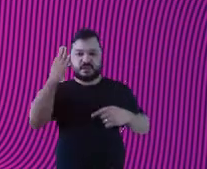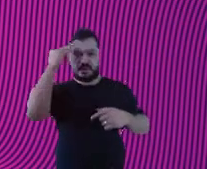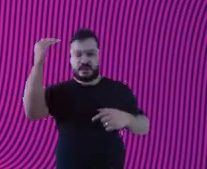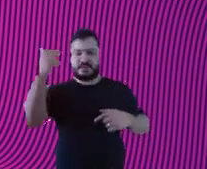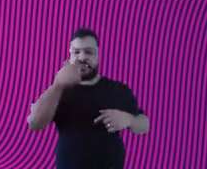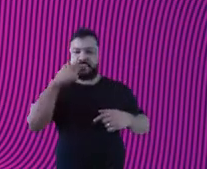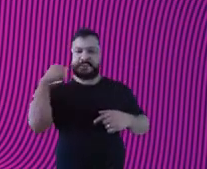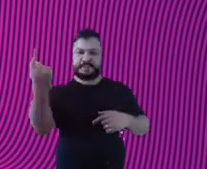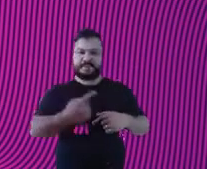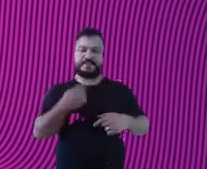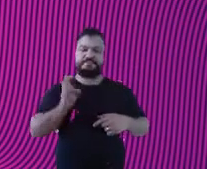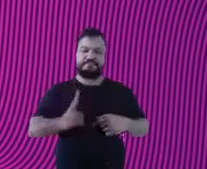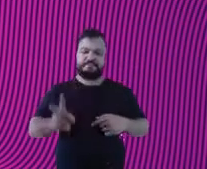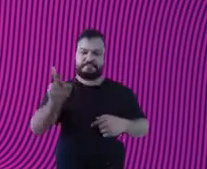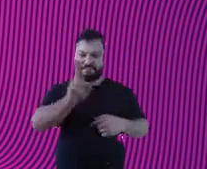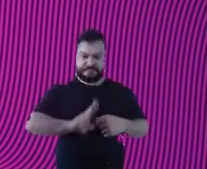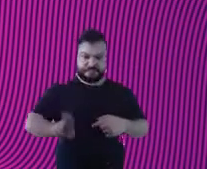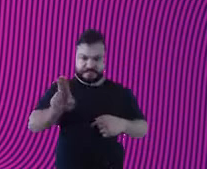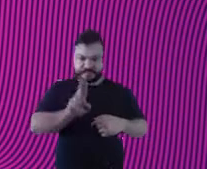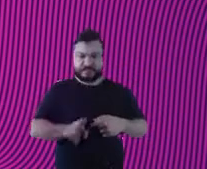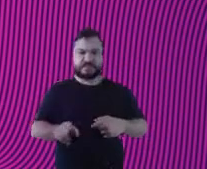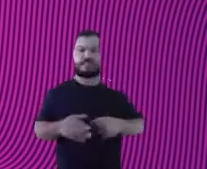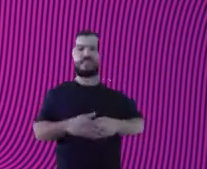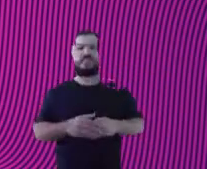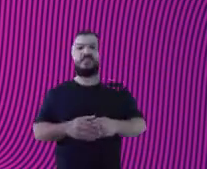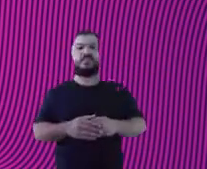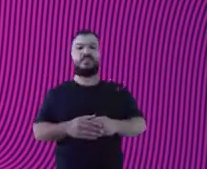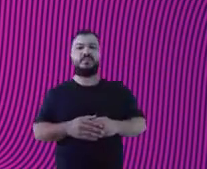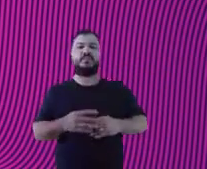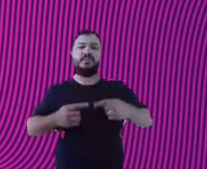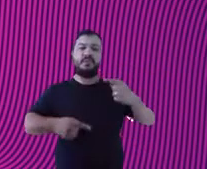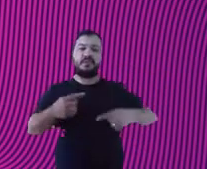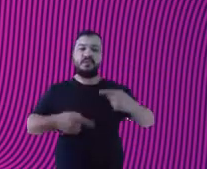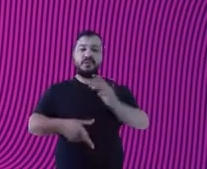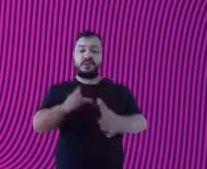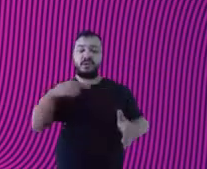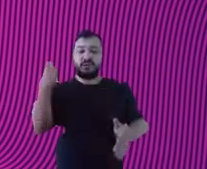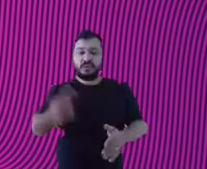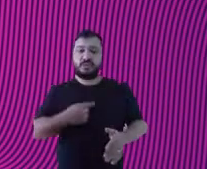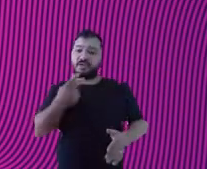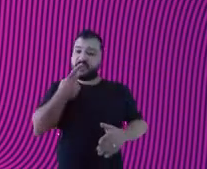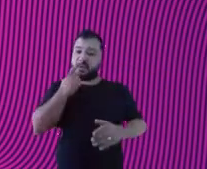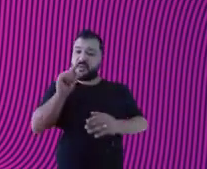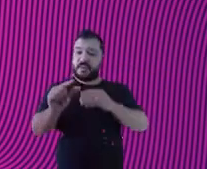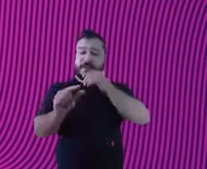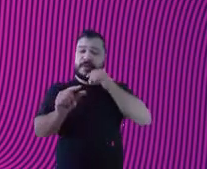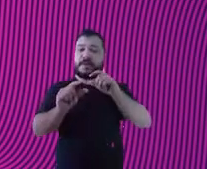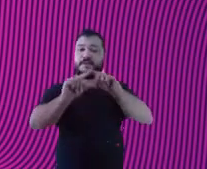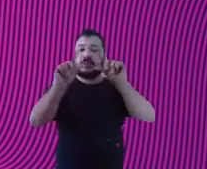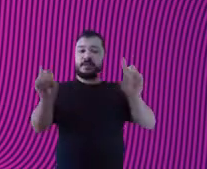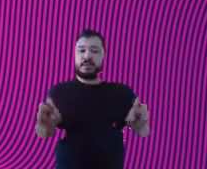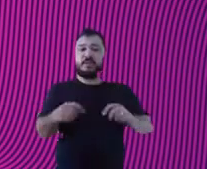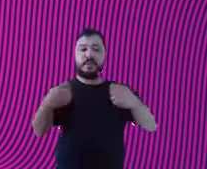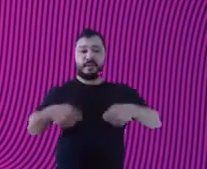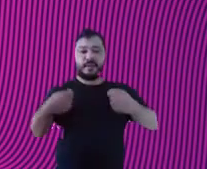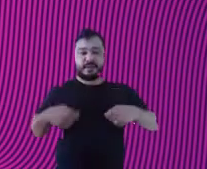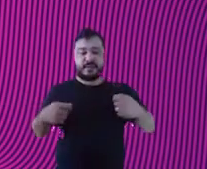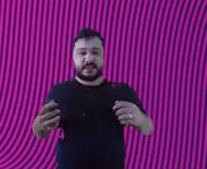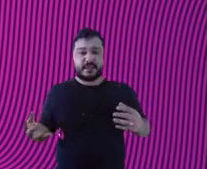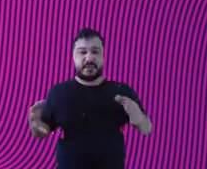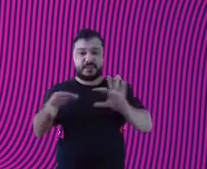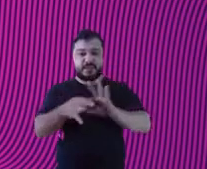vinha utilizando, né? Na discussão anterior, a gente falou um pouco sobre a necessidade de se incluir